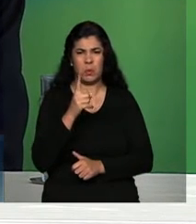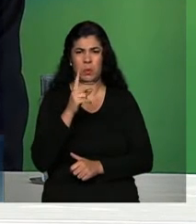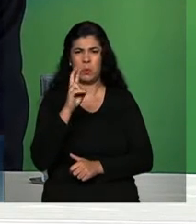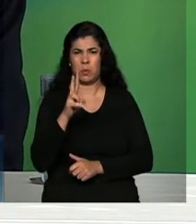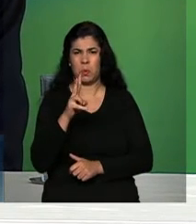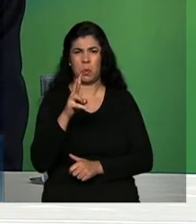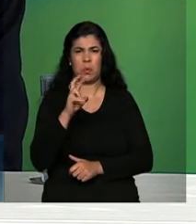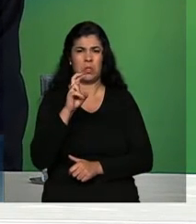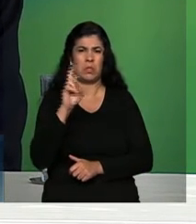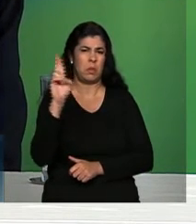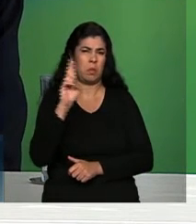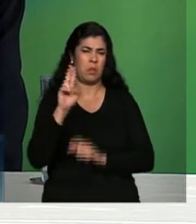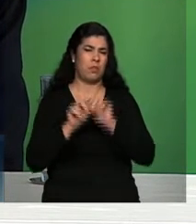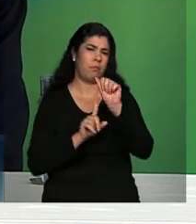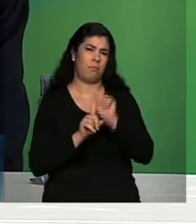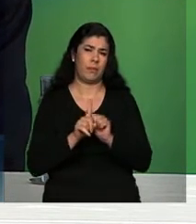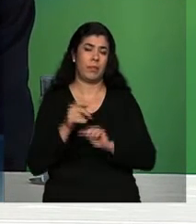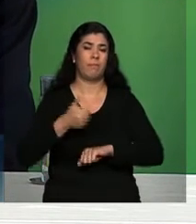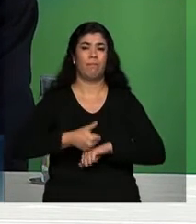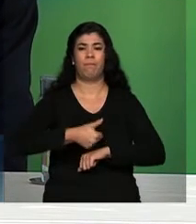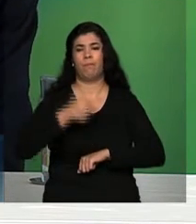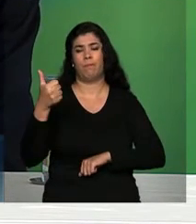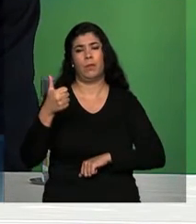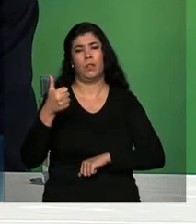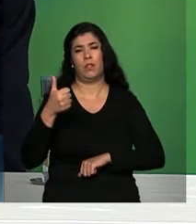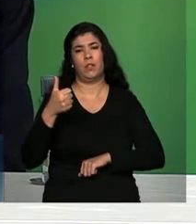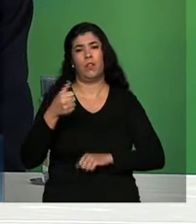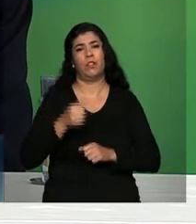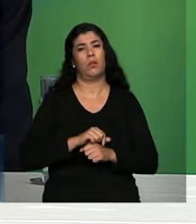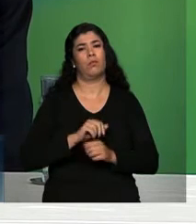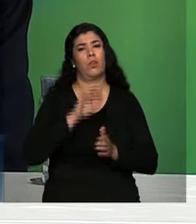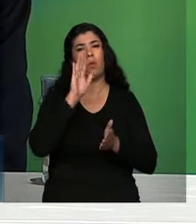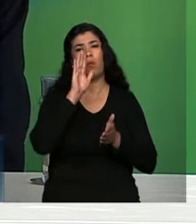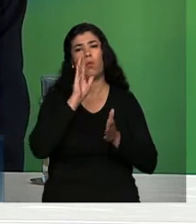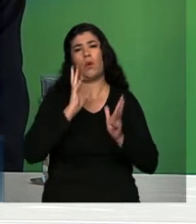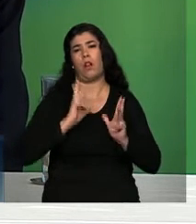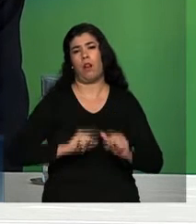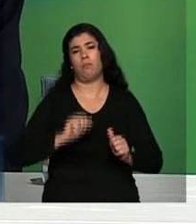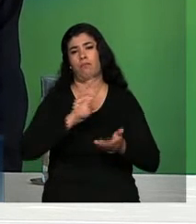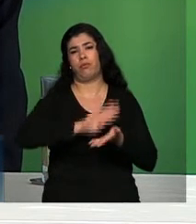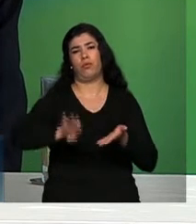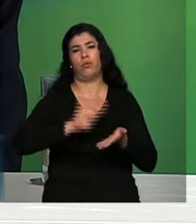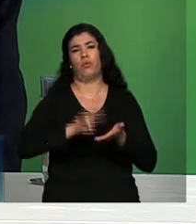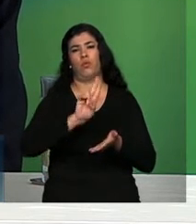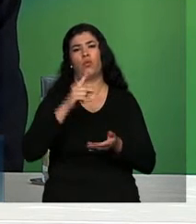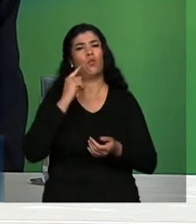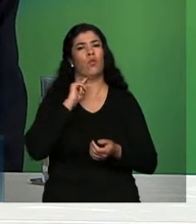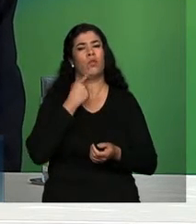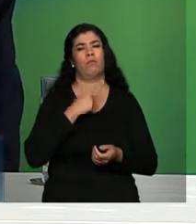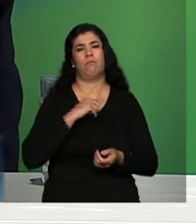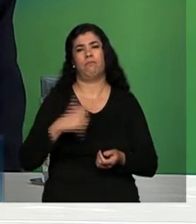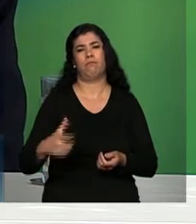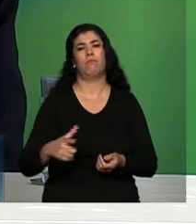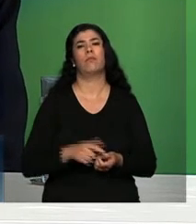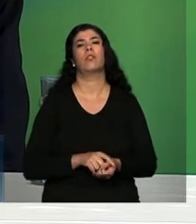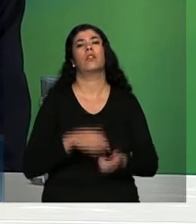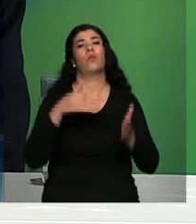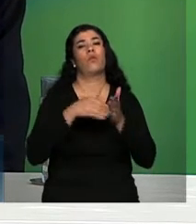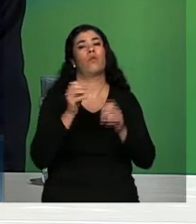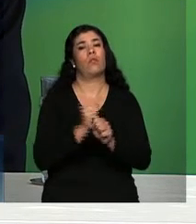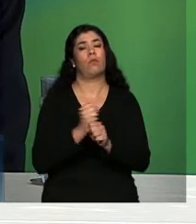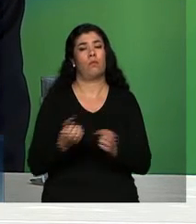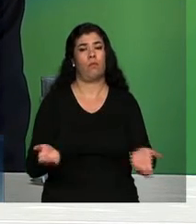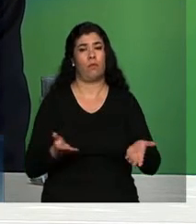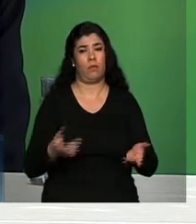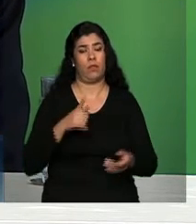cinco reais por mês, é melhor você não comprar e limpar, tá? Então, isso só vai ser feito no final do ano, quando tivermos